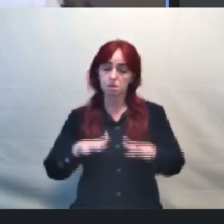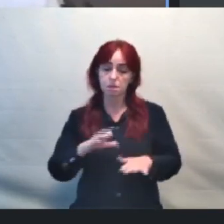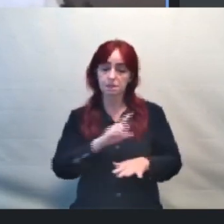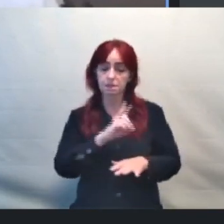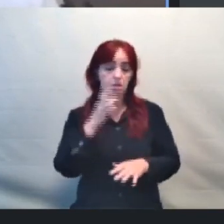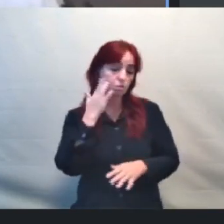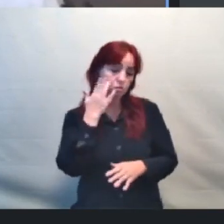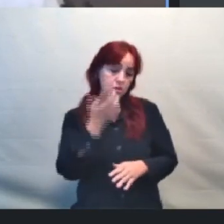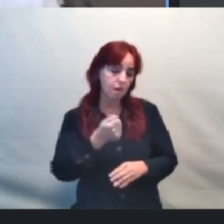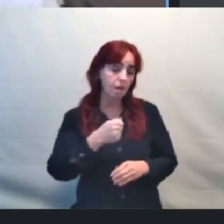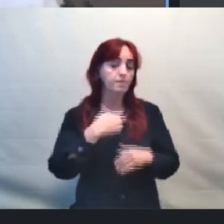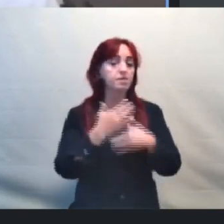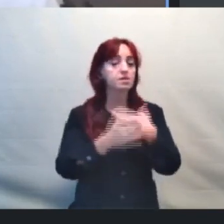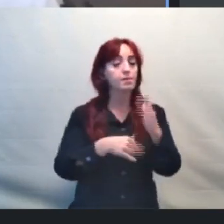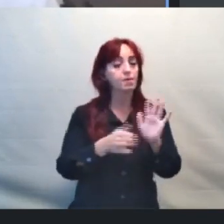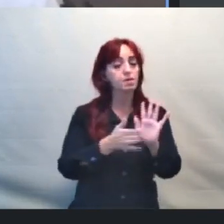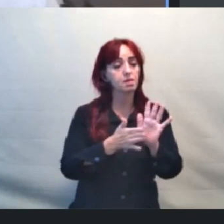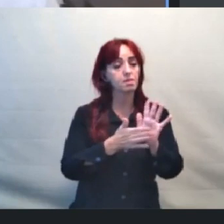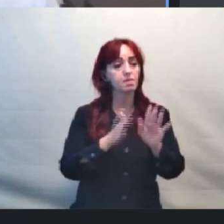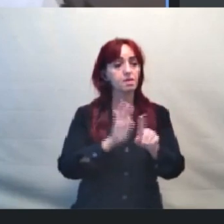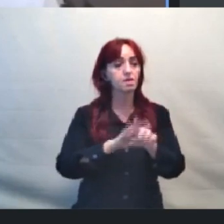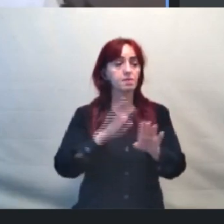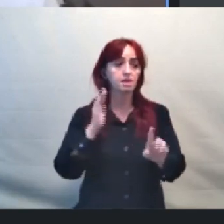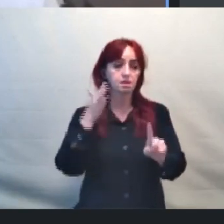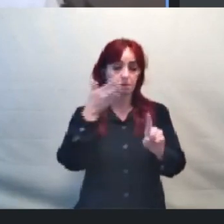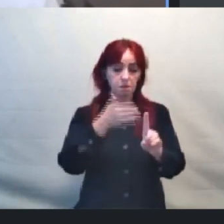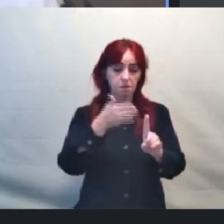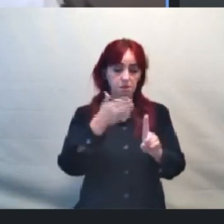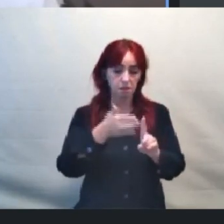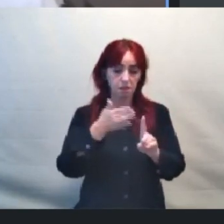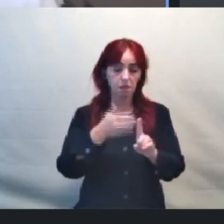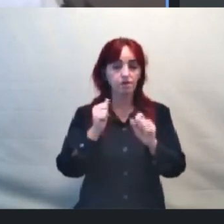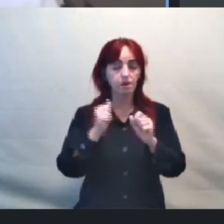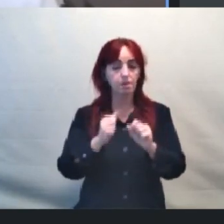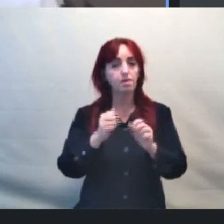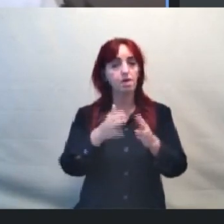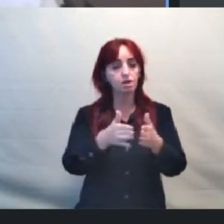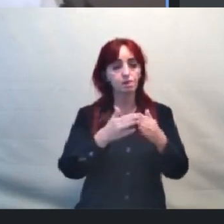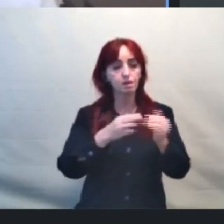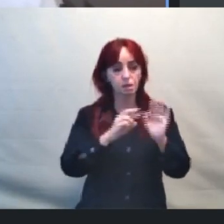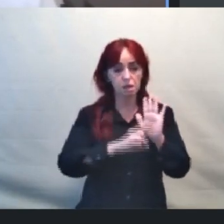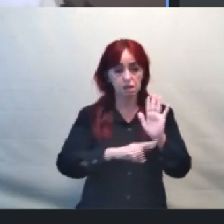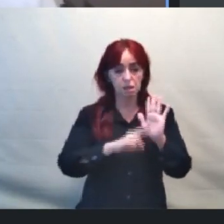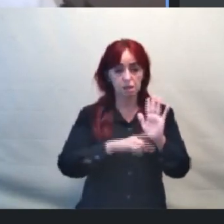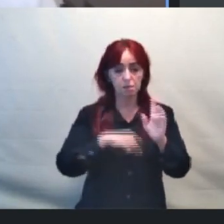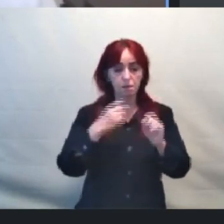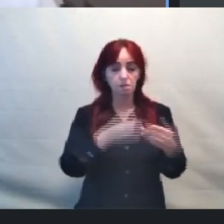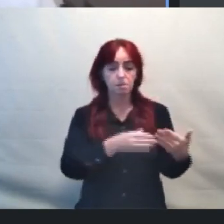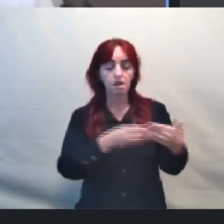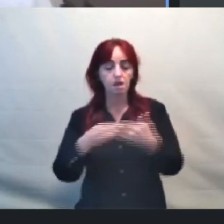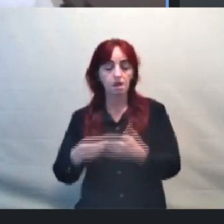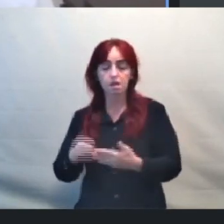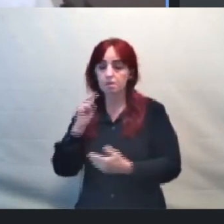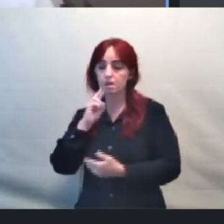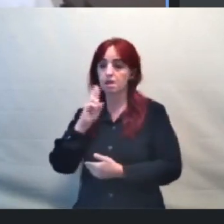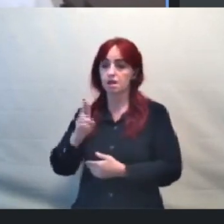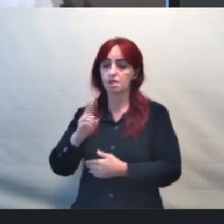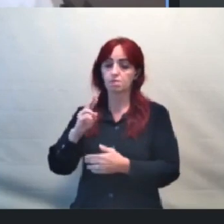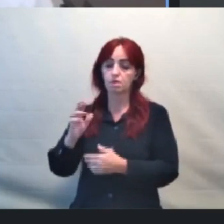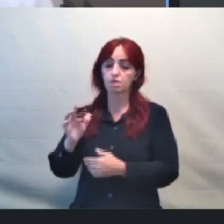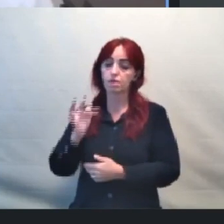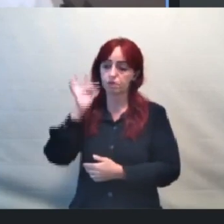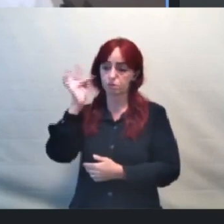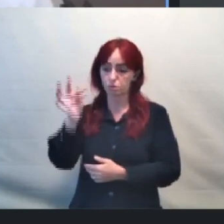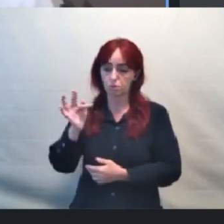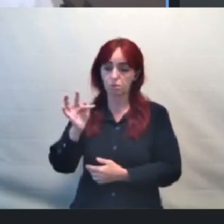a partir dessa demanda mais específica, sugiro que isso seja feito via requerimento, eu posso encaminhar essa resposta posteriormente para a Câmara dos Vereadores para que chegue até